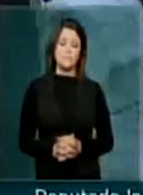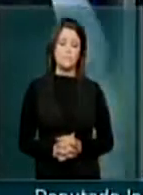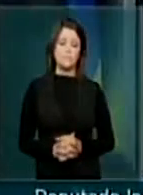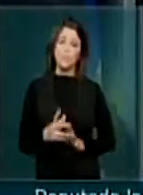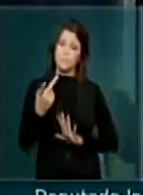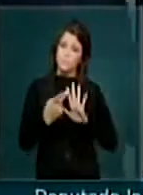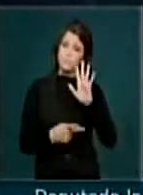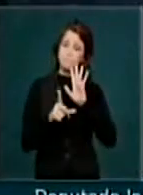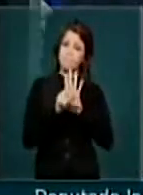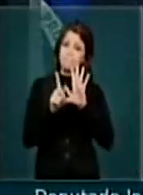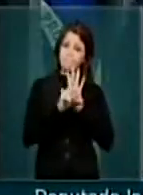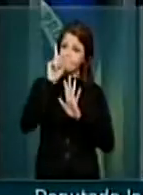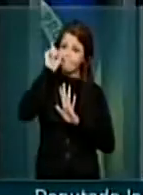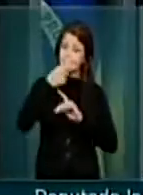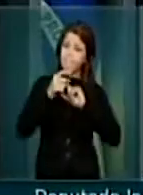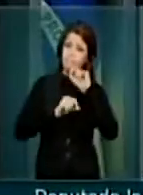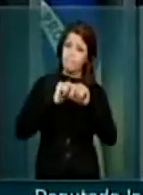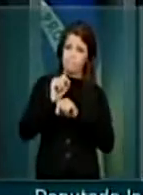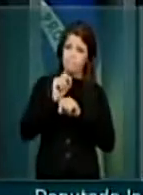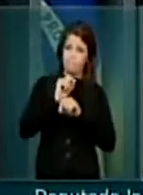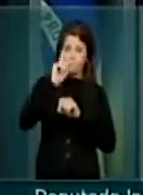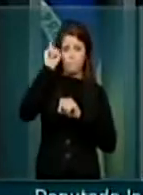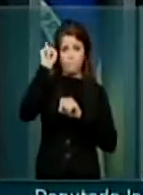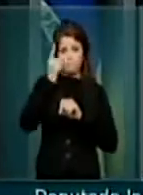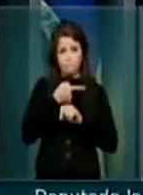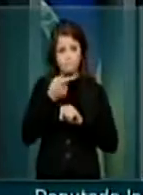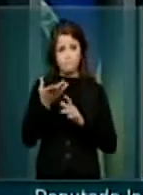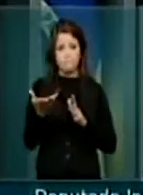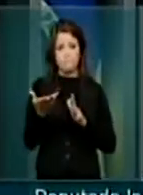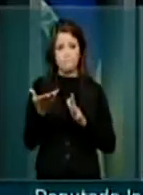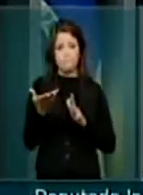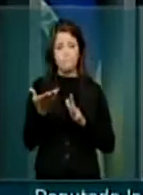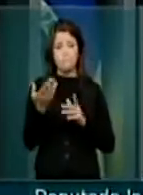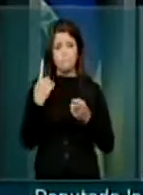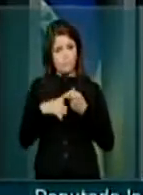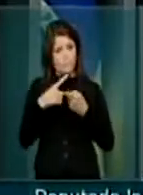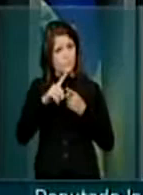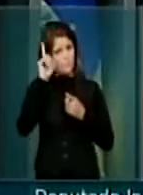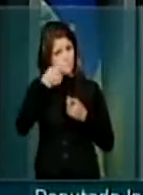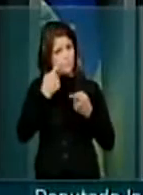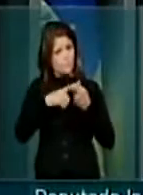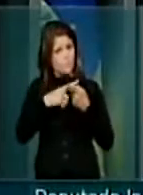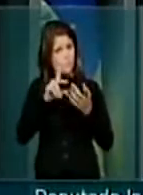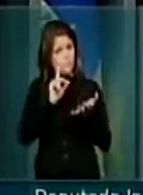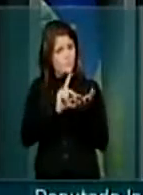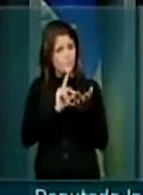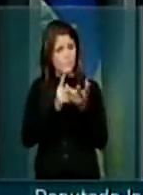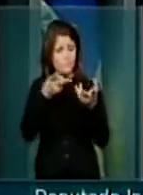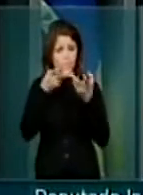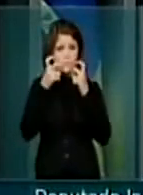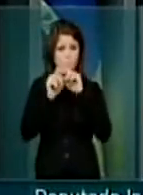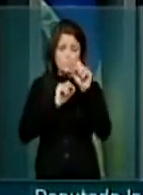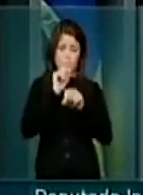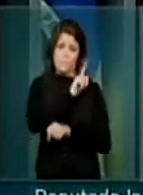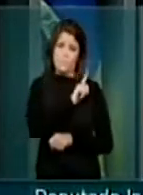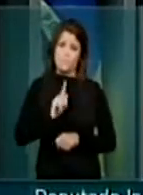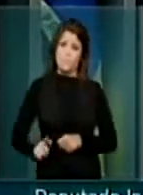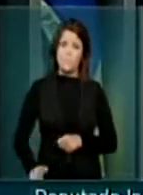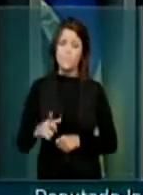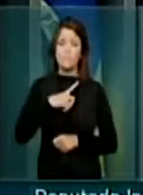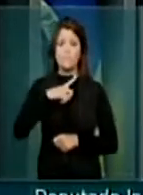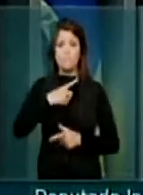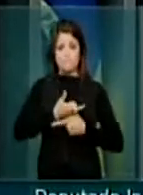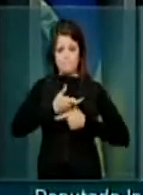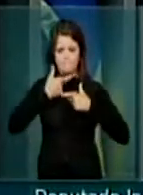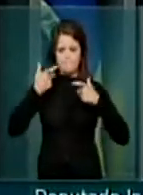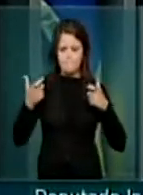que determina, digo determina, porque na verdade vejo que o governo tem a